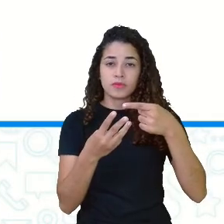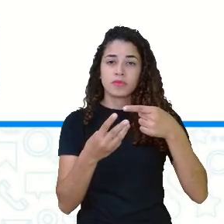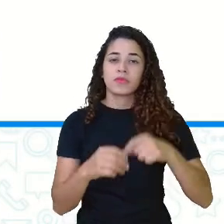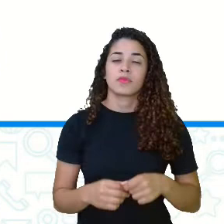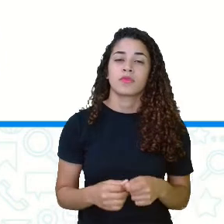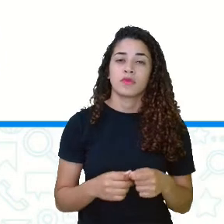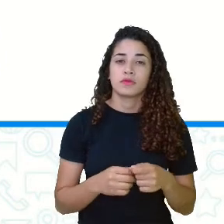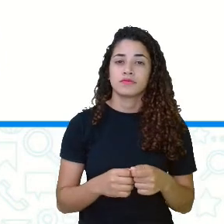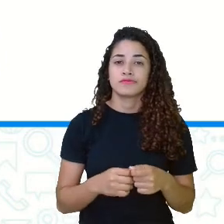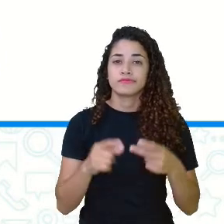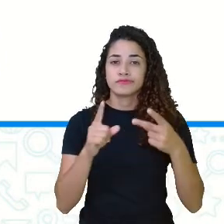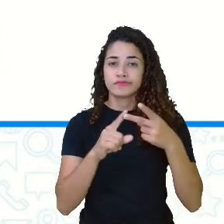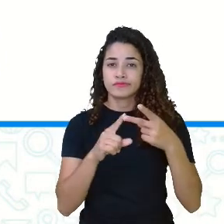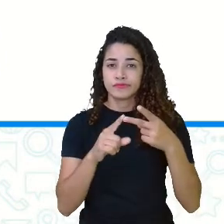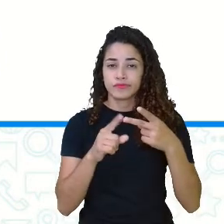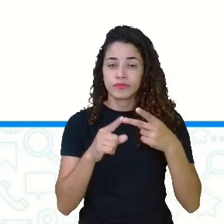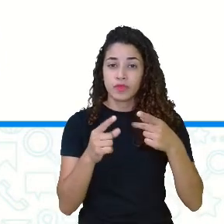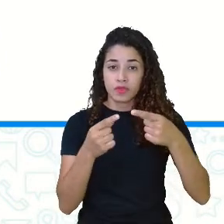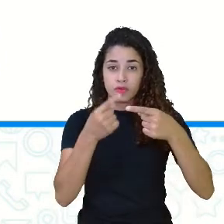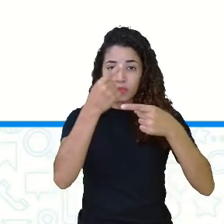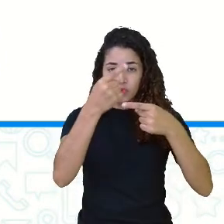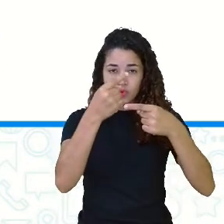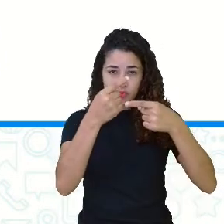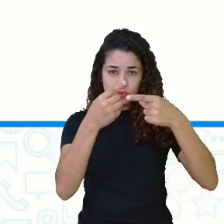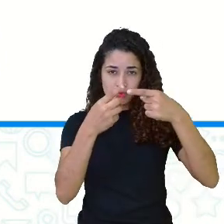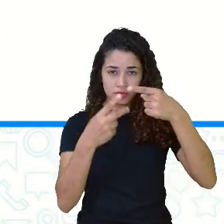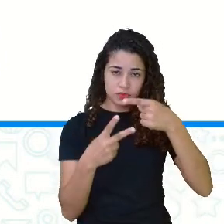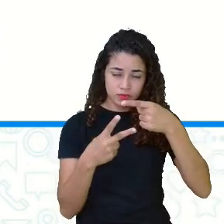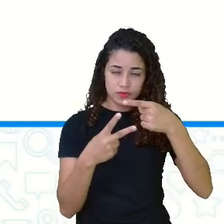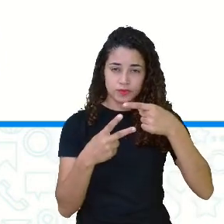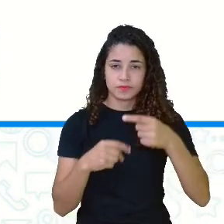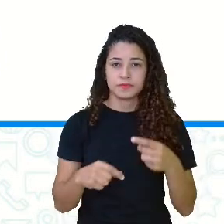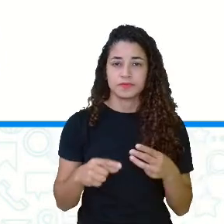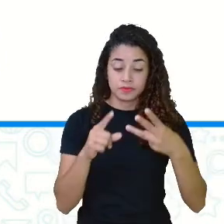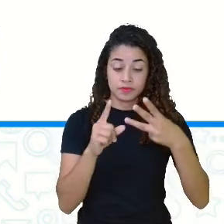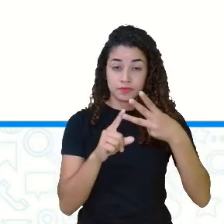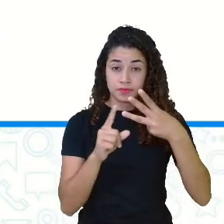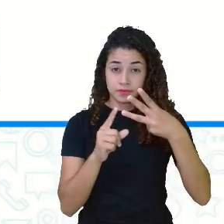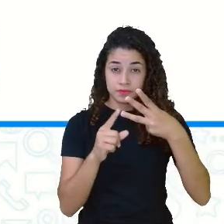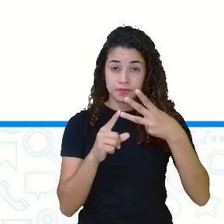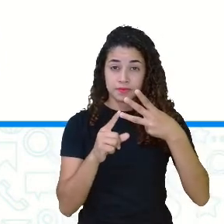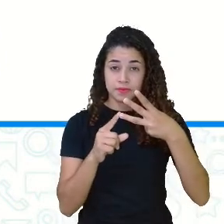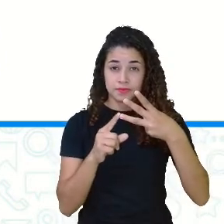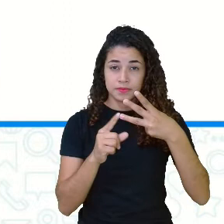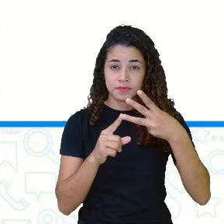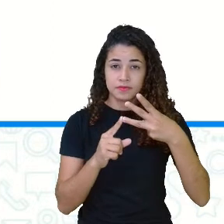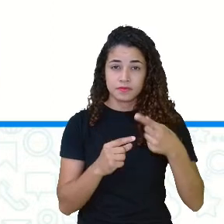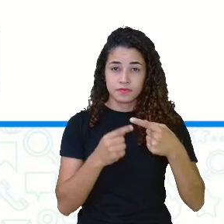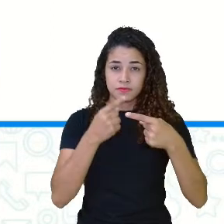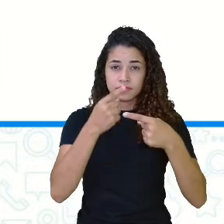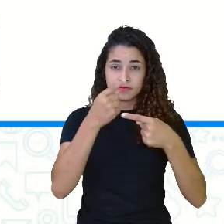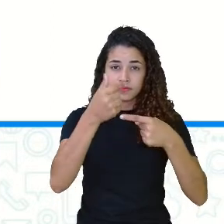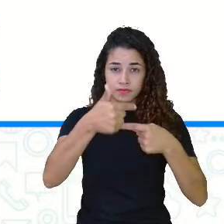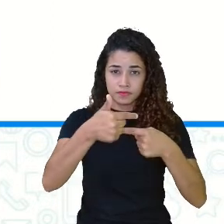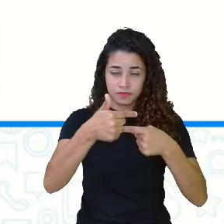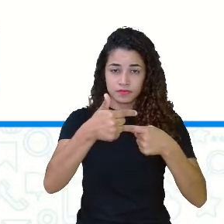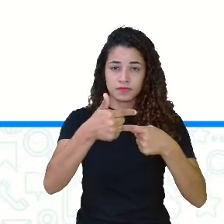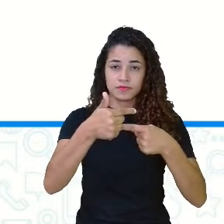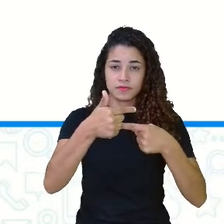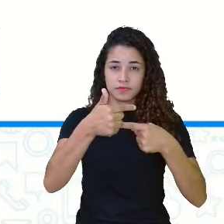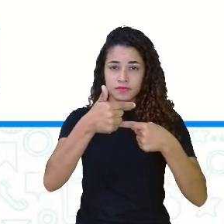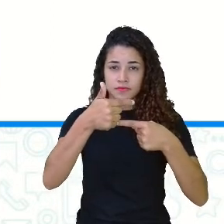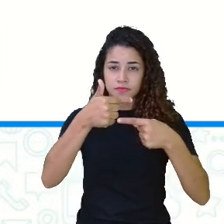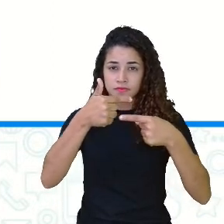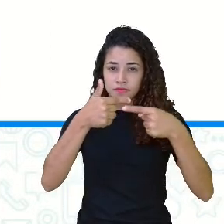A segunda resposta é o número 1 em cima e o 2 embaixo. E a terceira resposta é o número 2 em